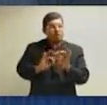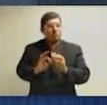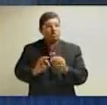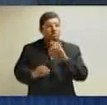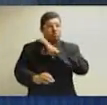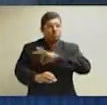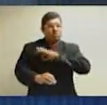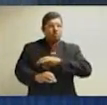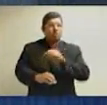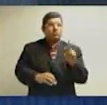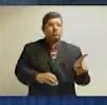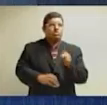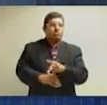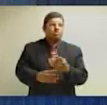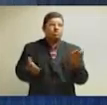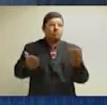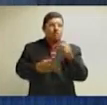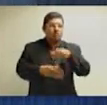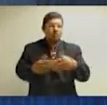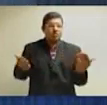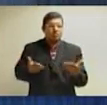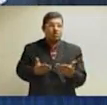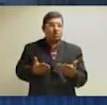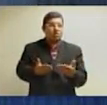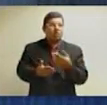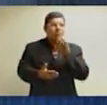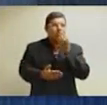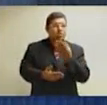de cargos e salários que está aqui.